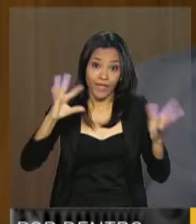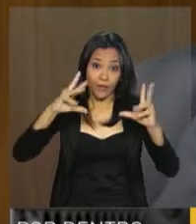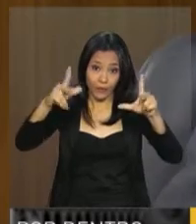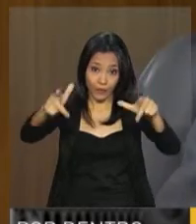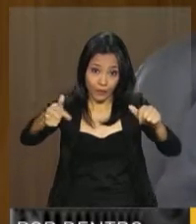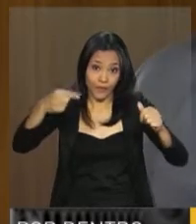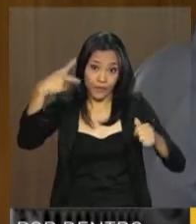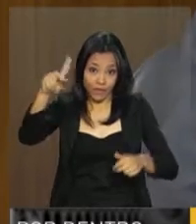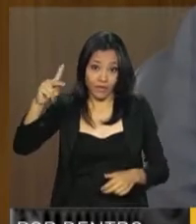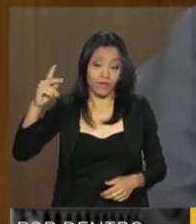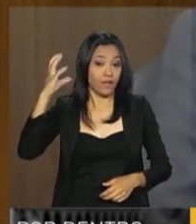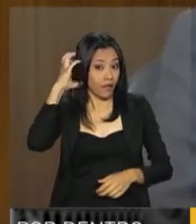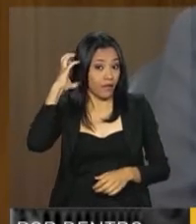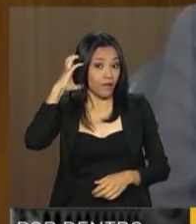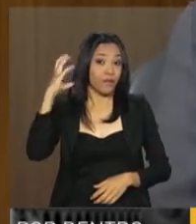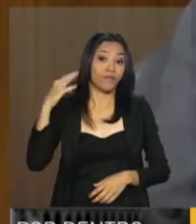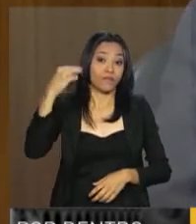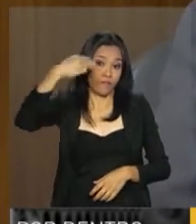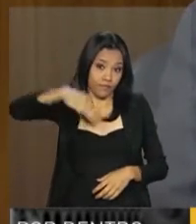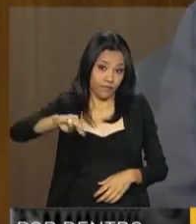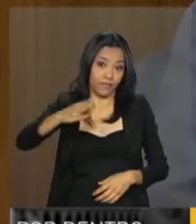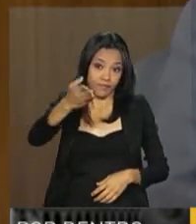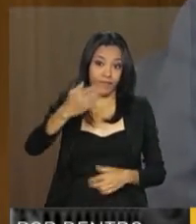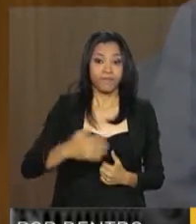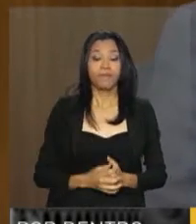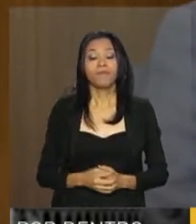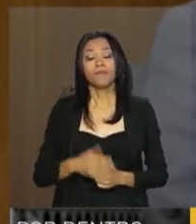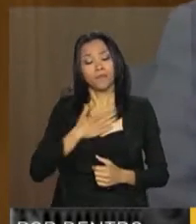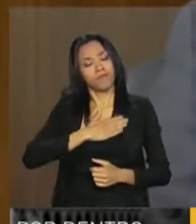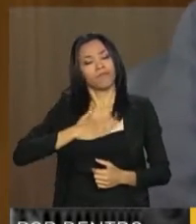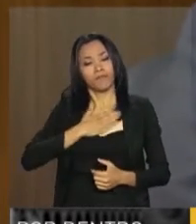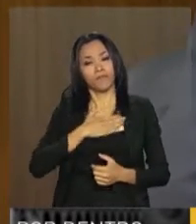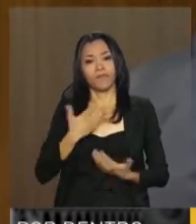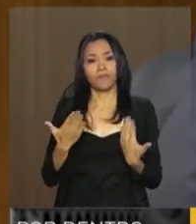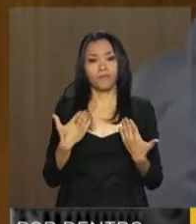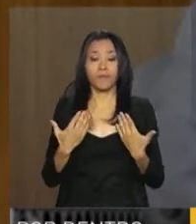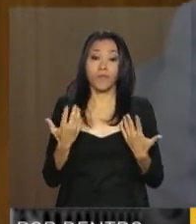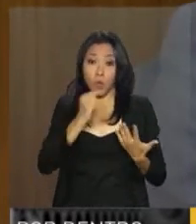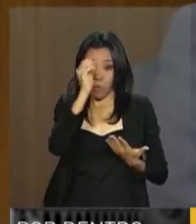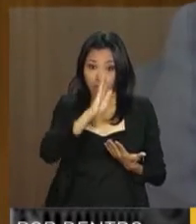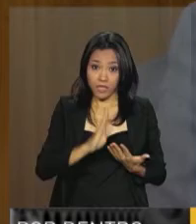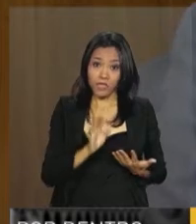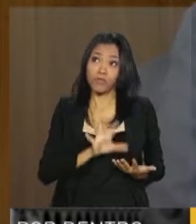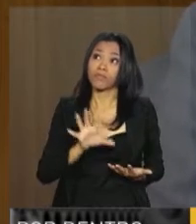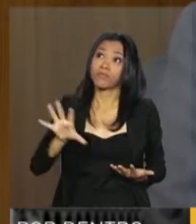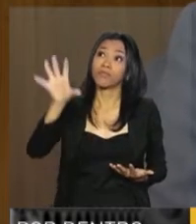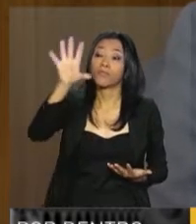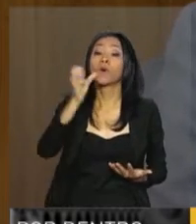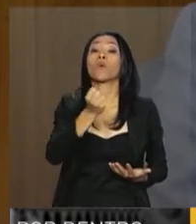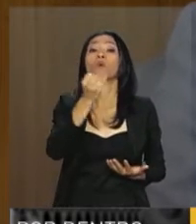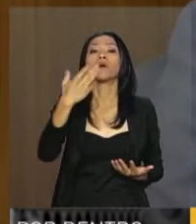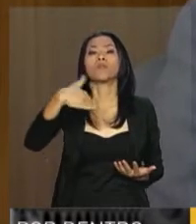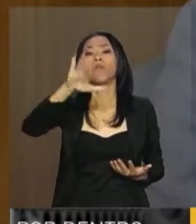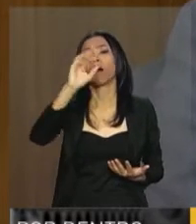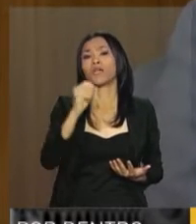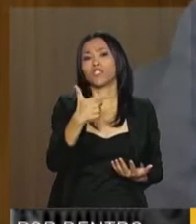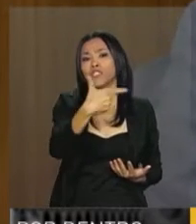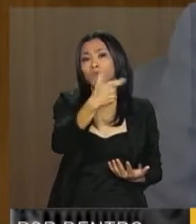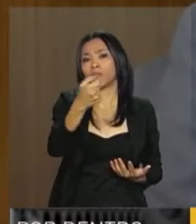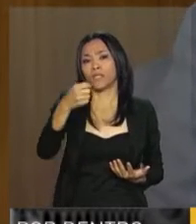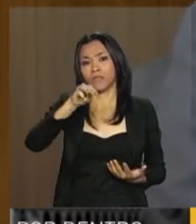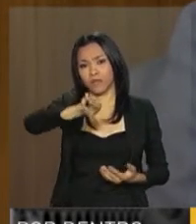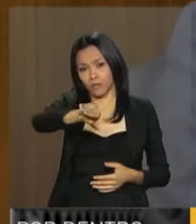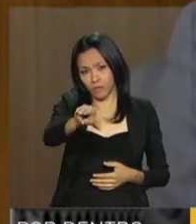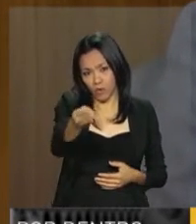satisfação conversar com vocês veja bem o brasil é um país continental nós somos mais de 200 milhões de habitantes nós temos